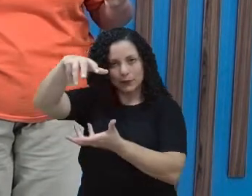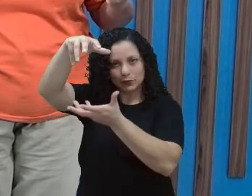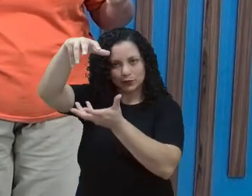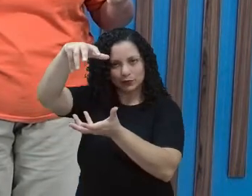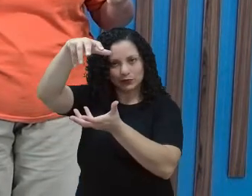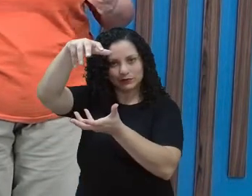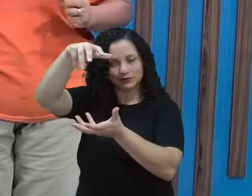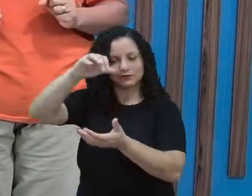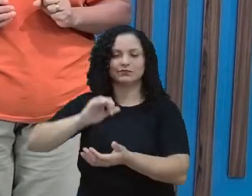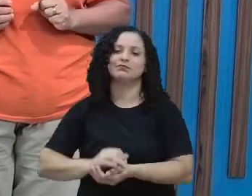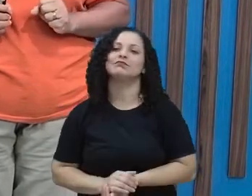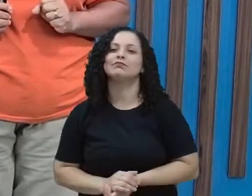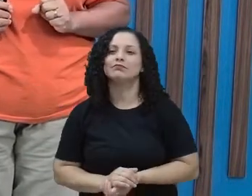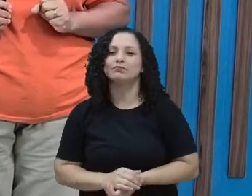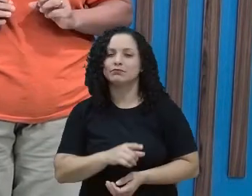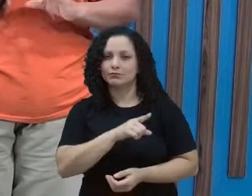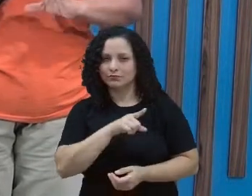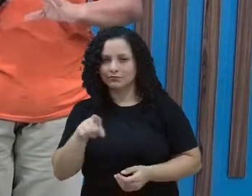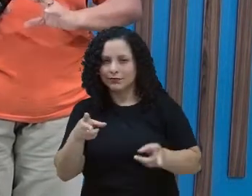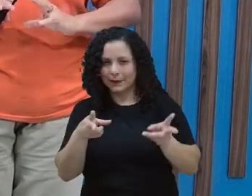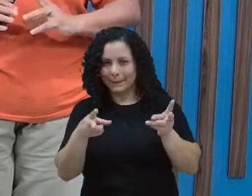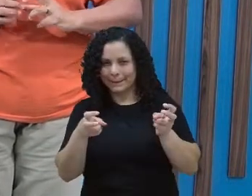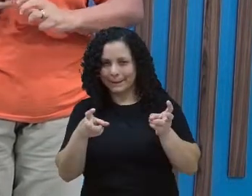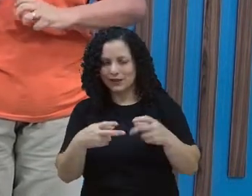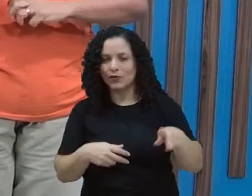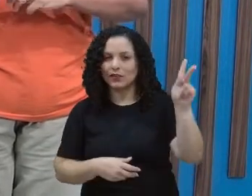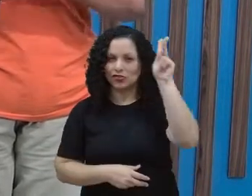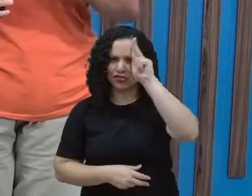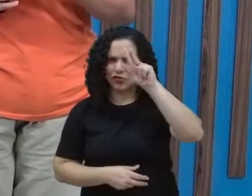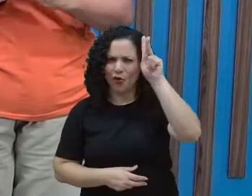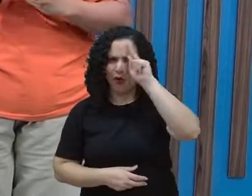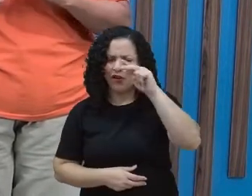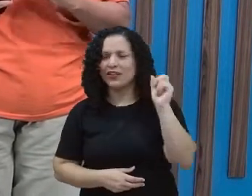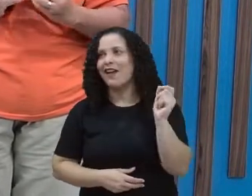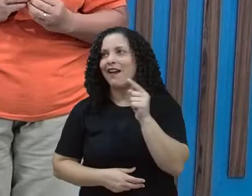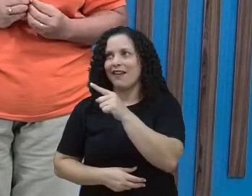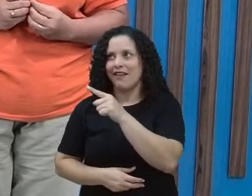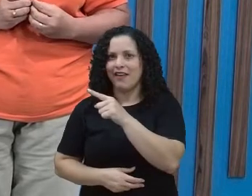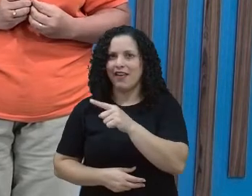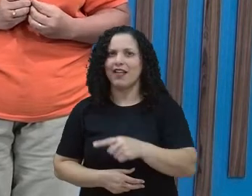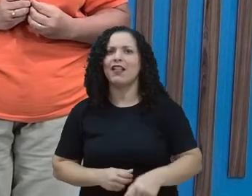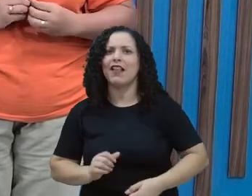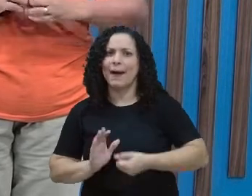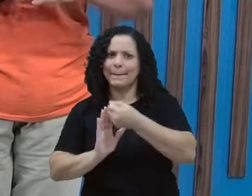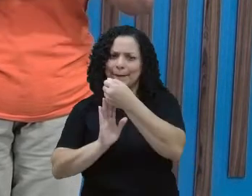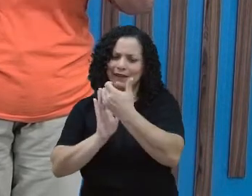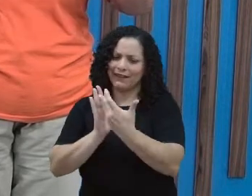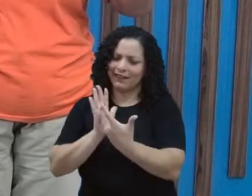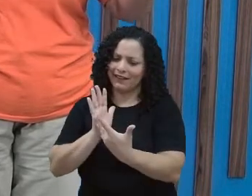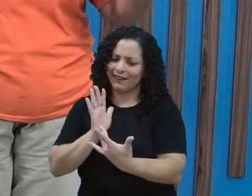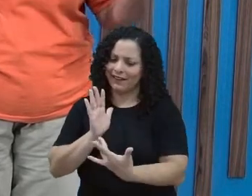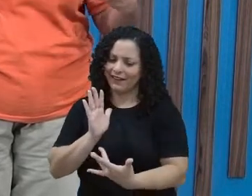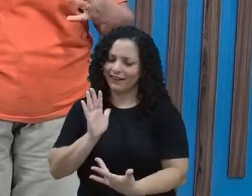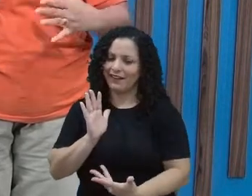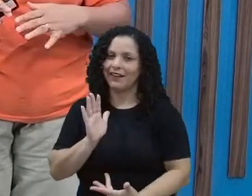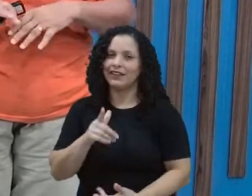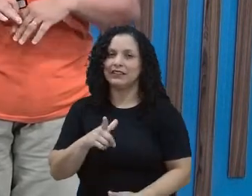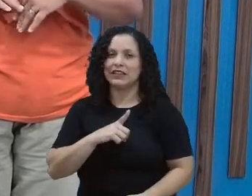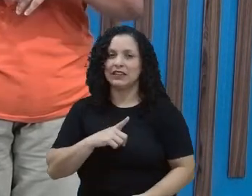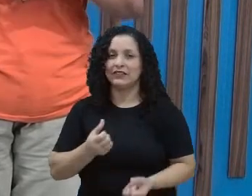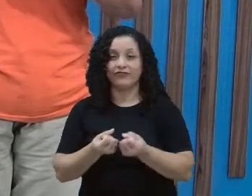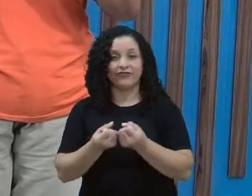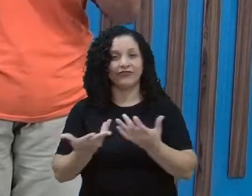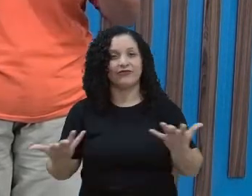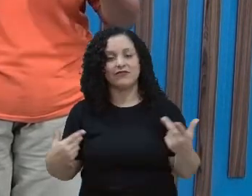mundo. Vocês repararam que essa história, ela não é tão pequenininha assim, né? Ela tem outros